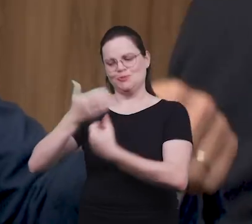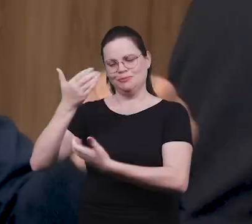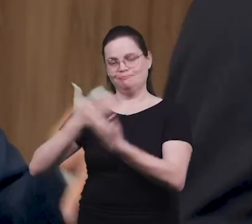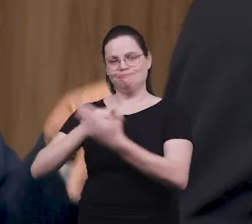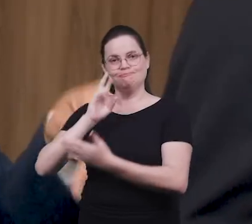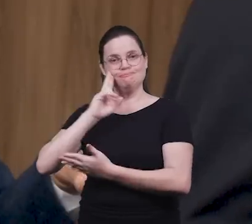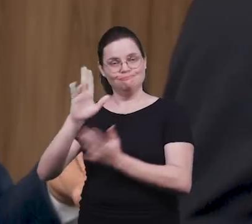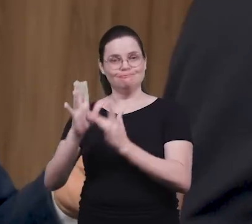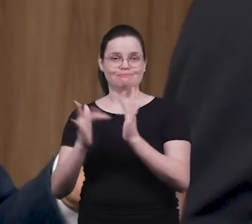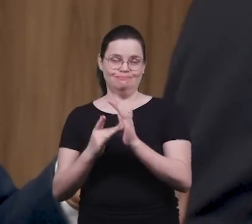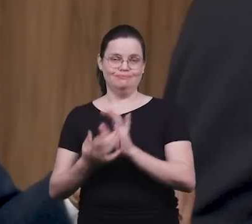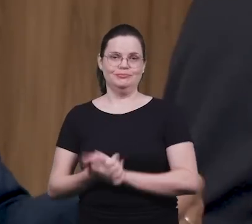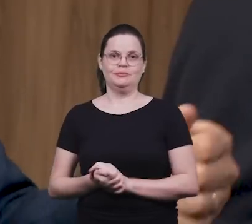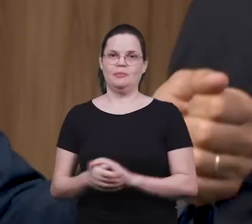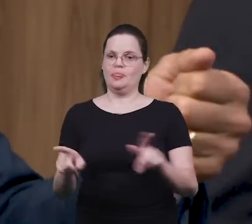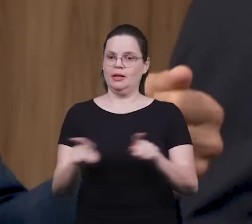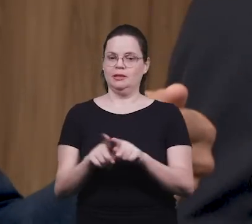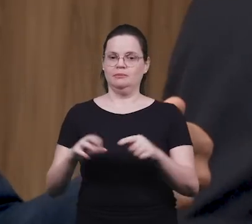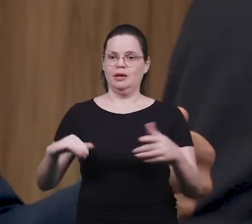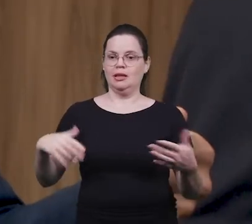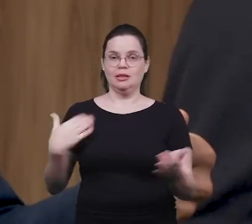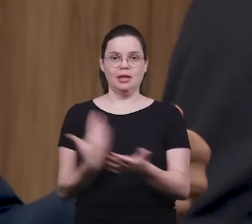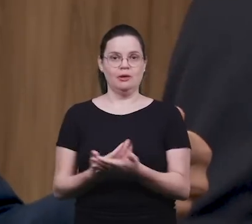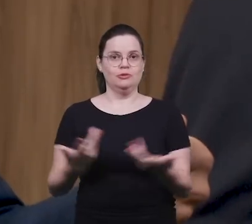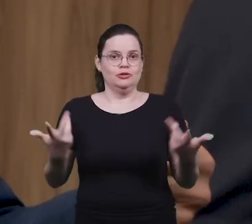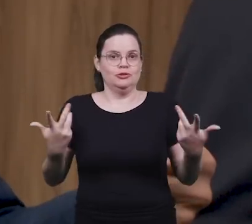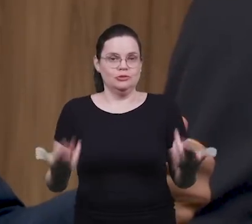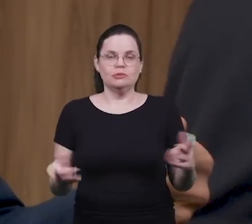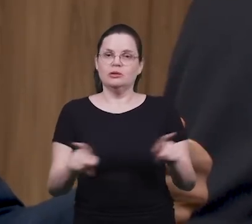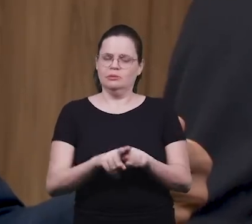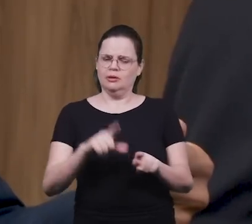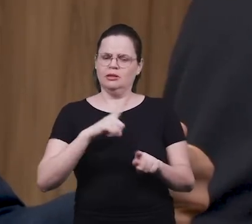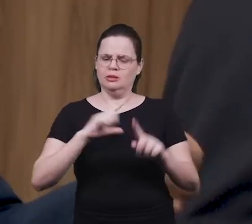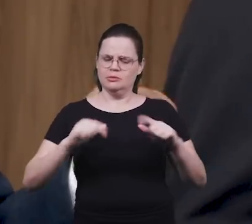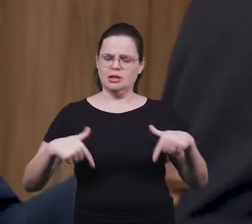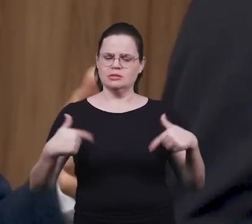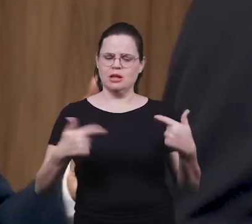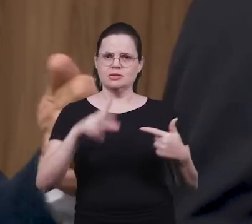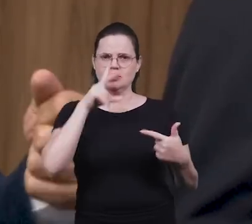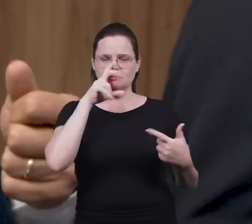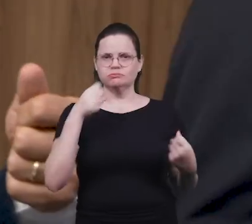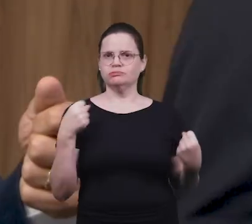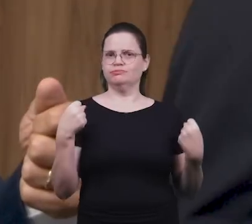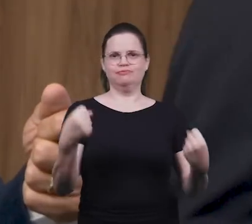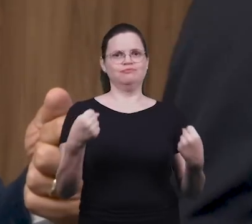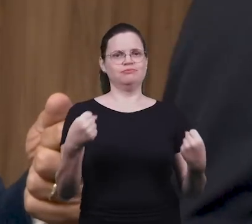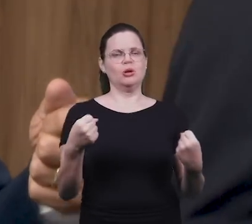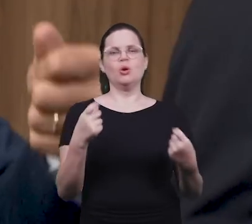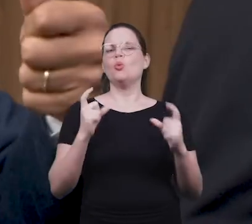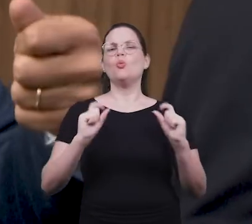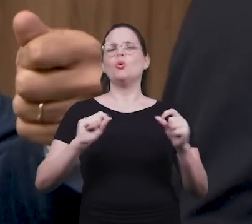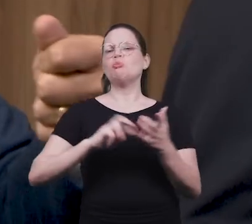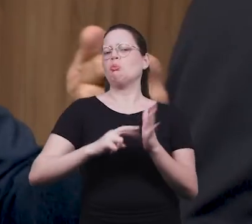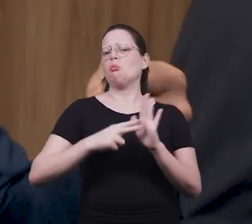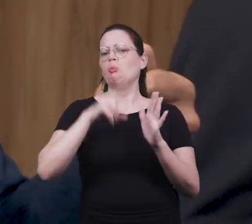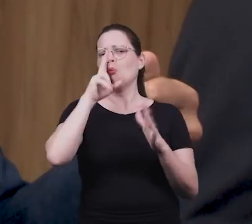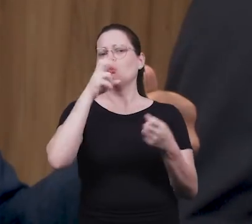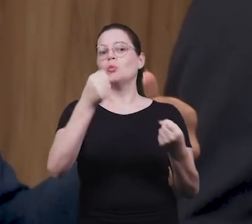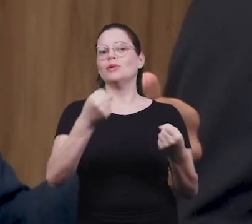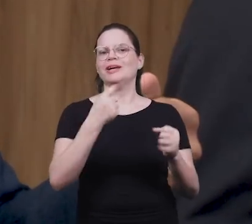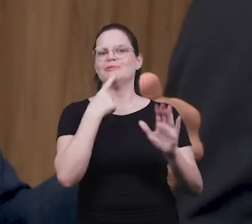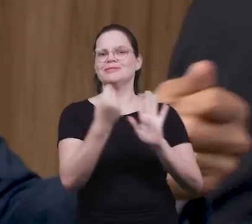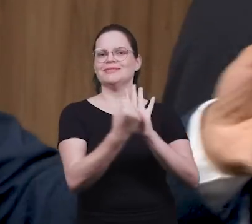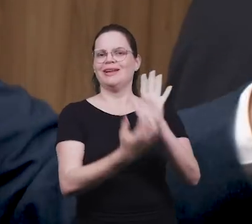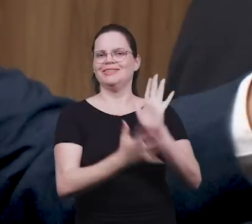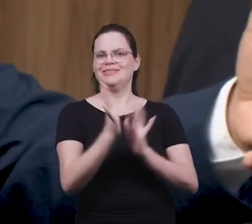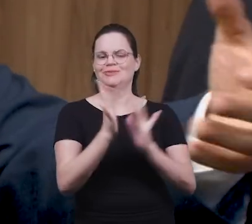nos nossos dias também, nós temos esse espírito de fortaleza. O que é a fortaleza da igreja? O poder do sangue de